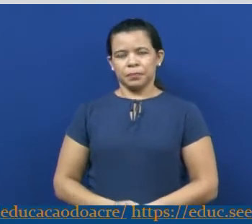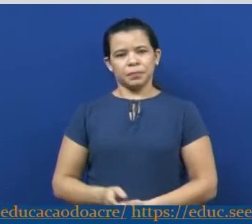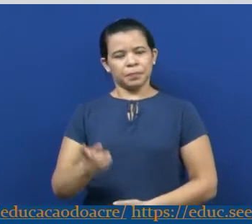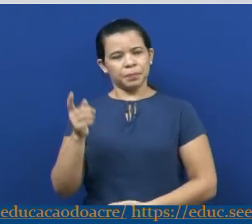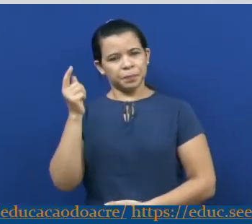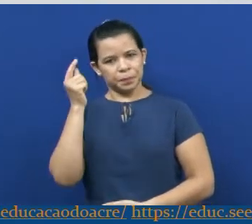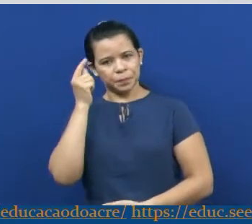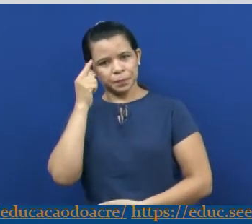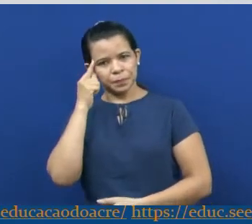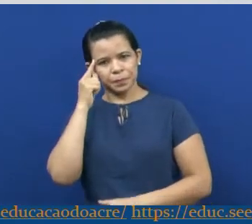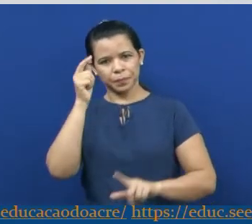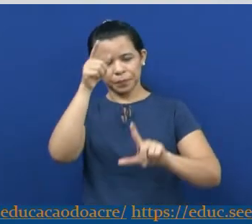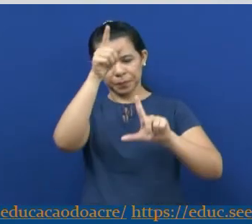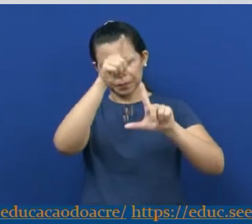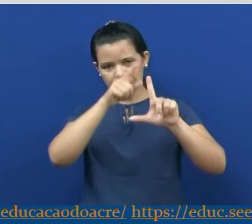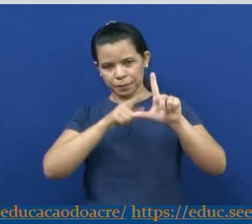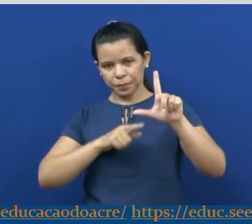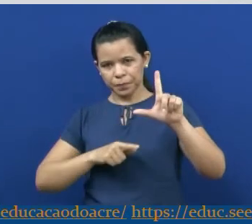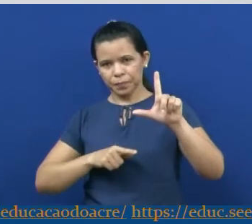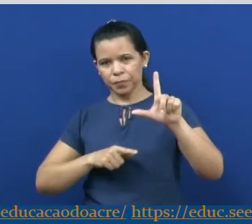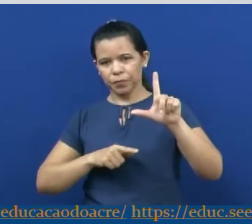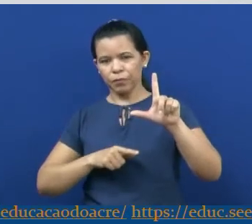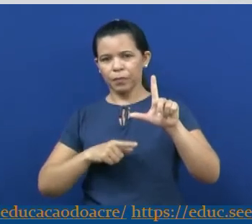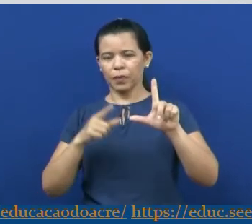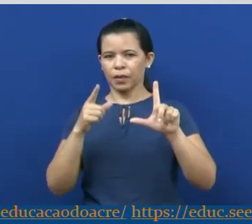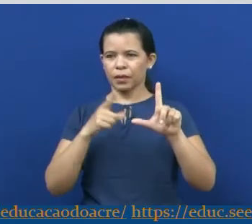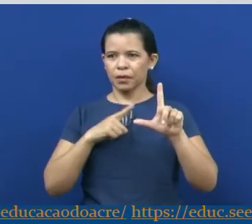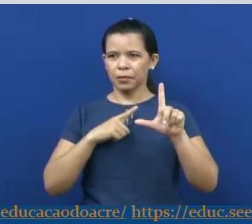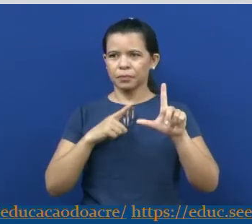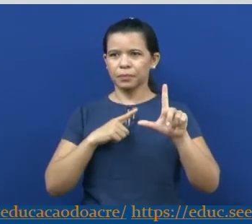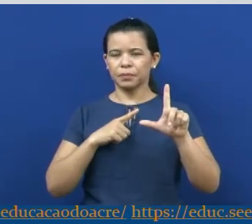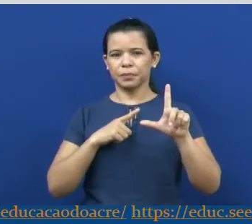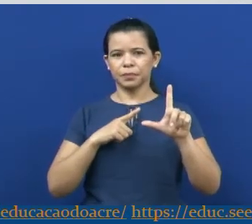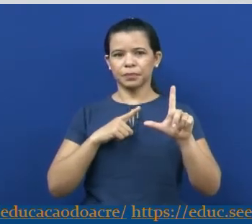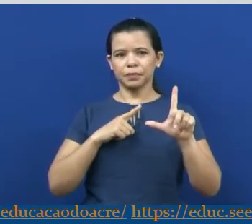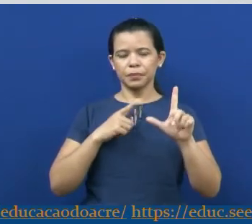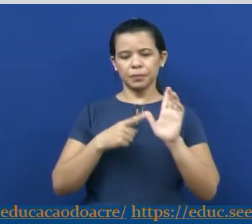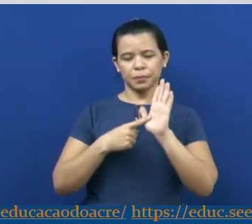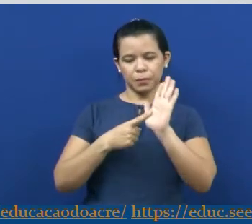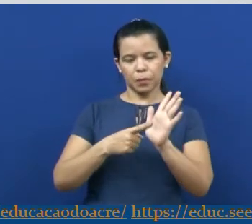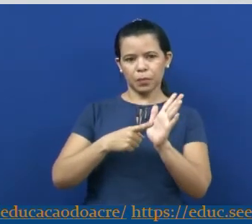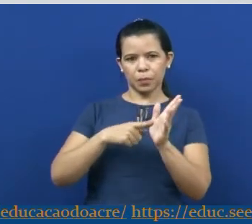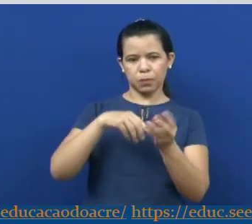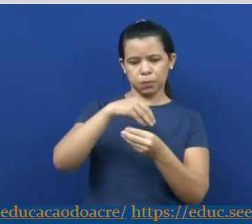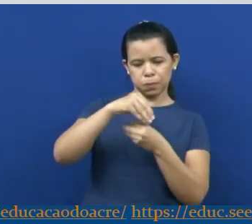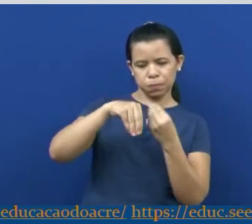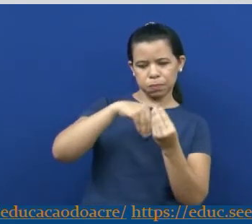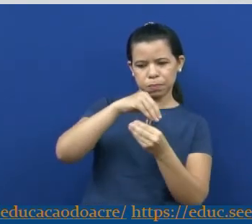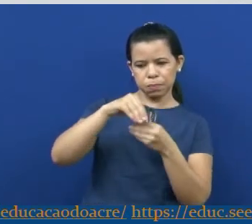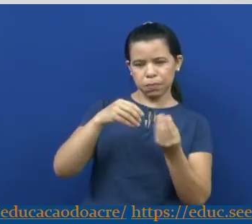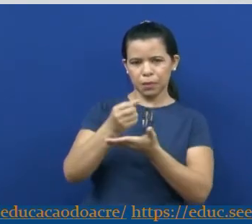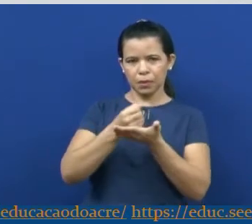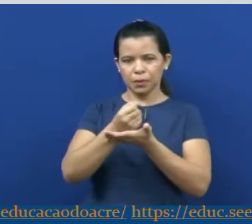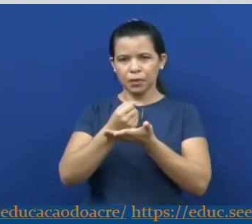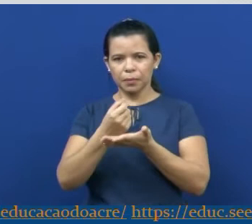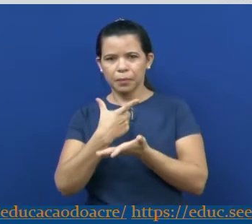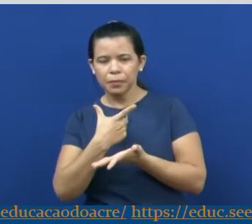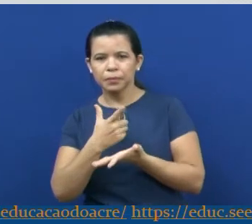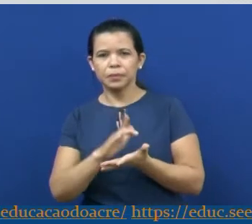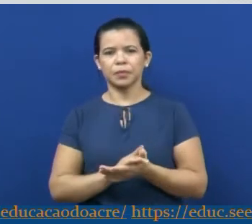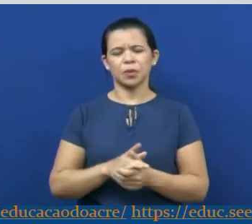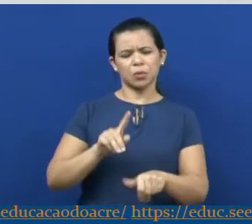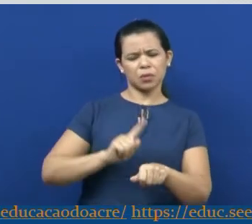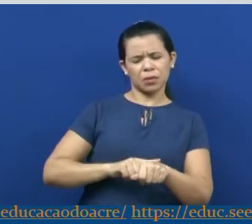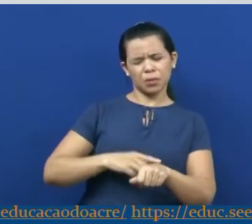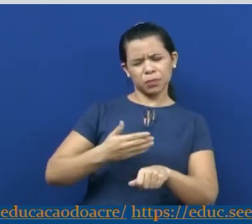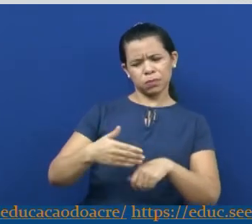Considerando que o gráfico precedente apresenta a concentração plasmática de um fármaco em função do tempo de